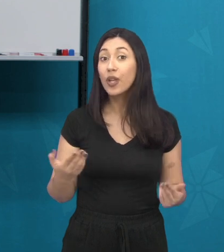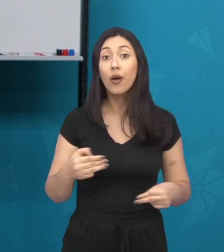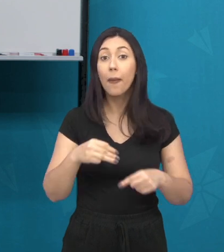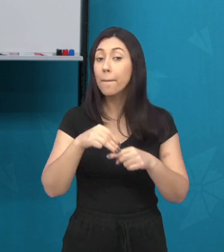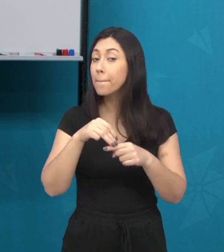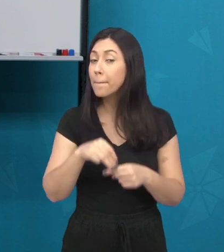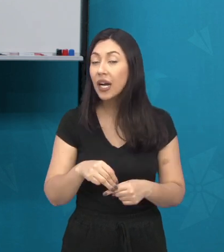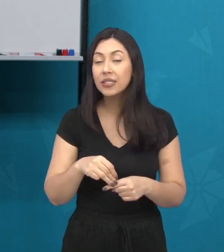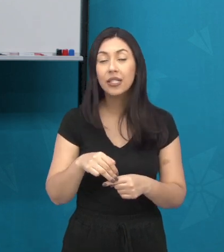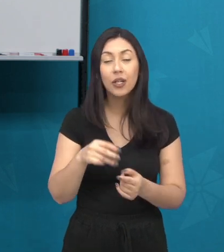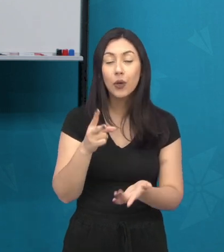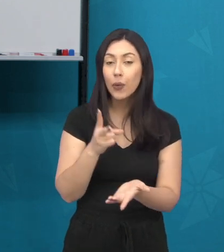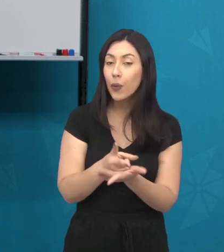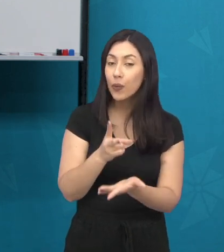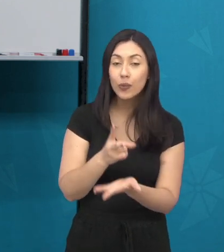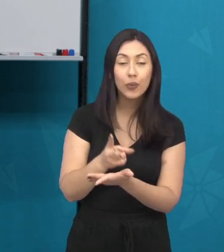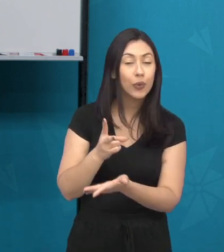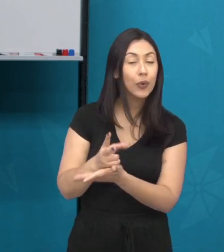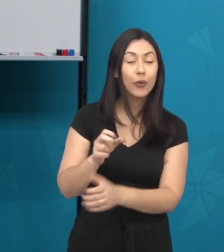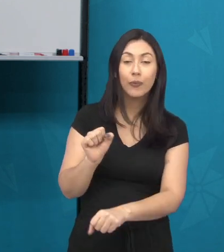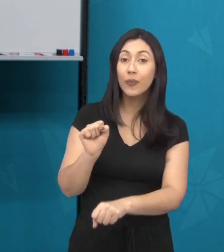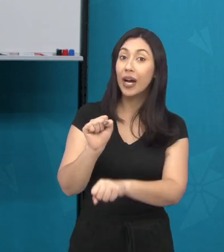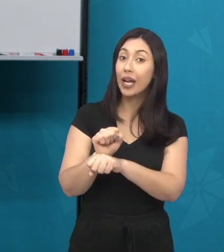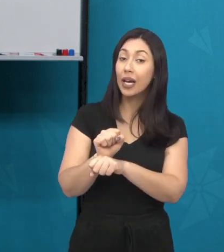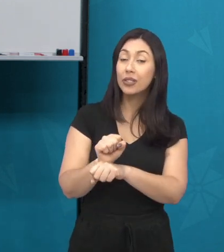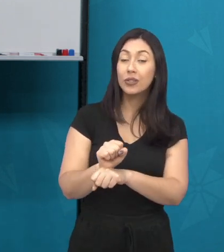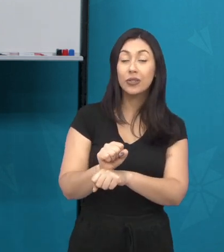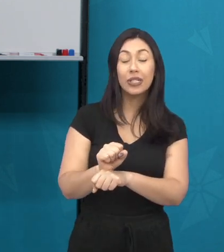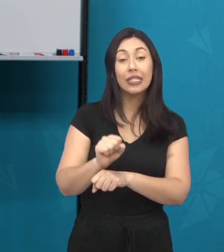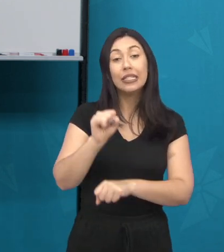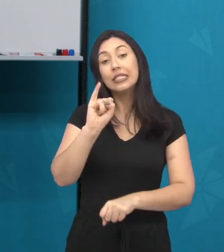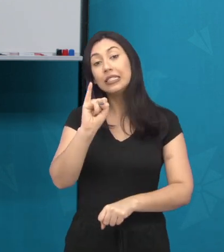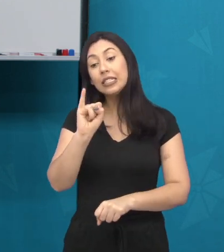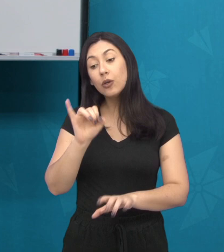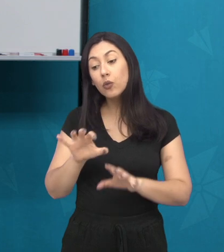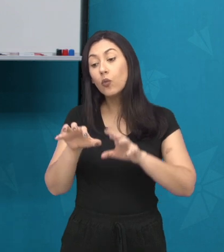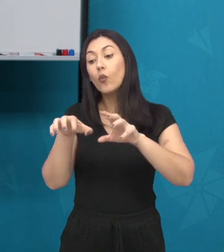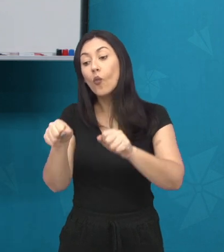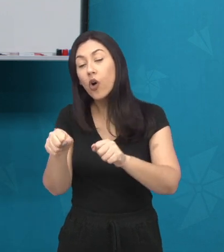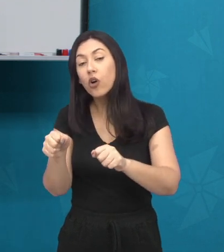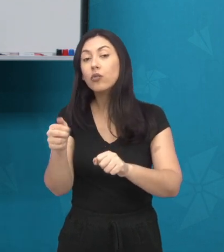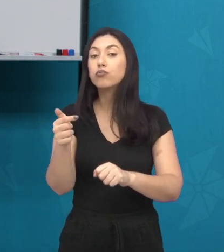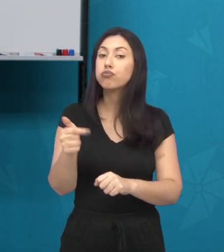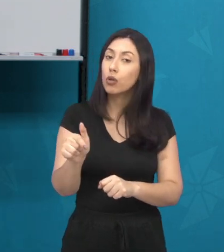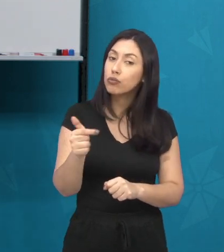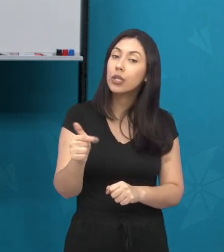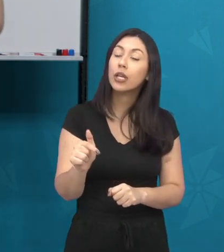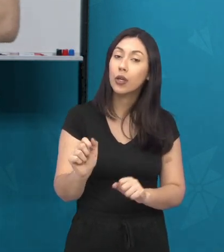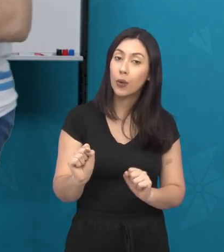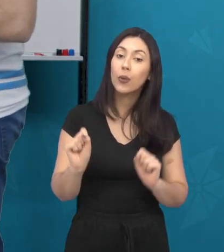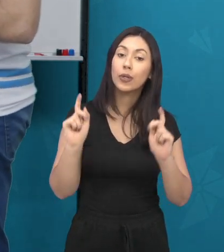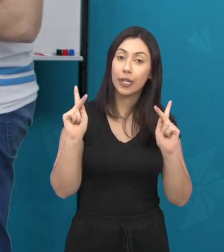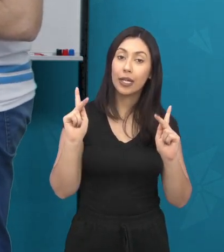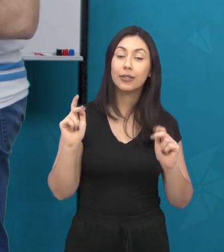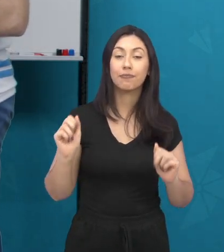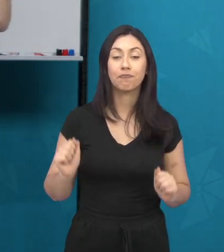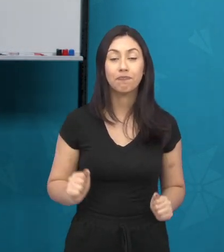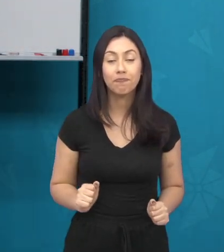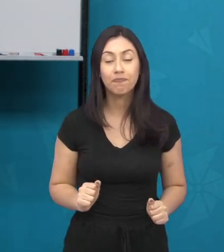natureza for tende a ficar em estado inercial até que algo atue sobre aquele corpo tá bom